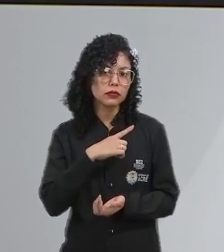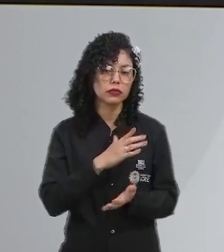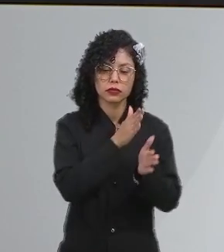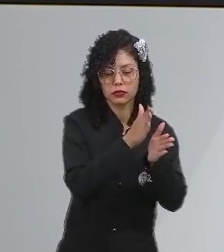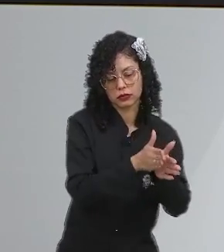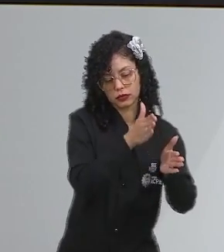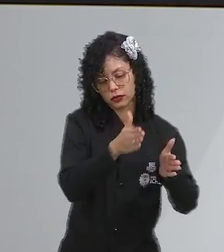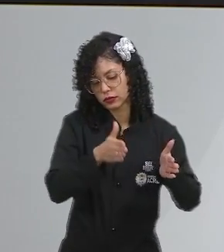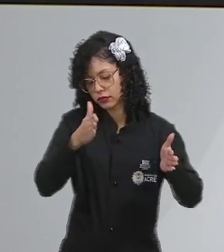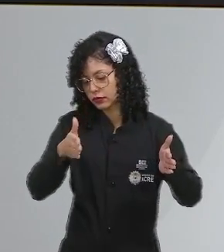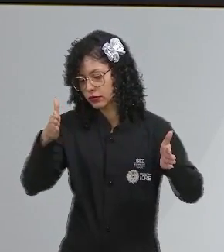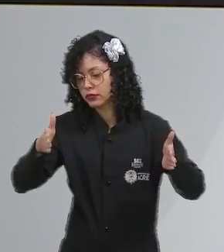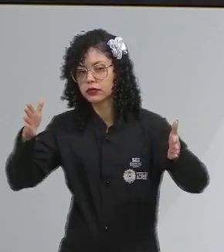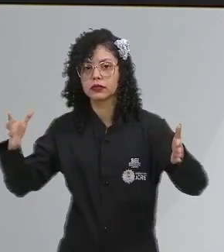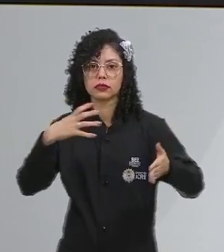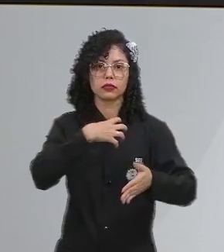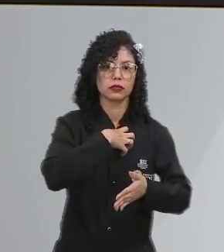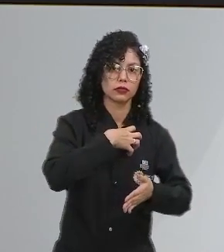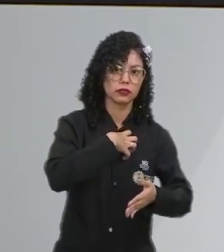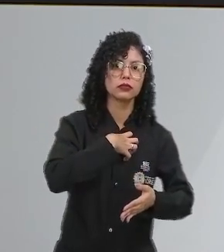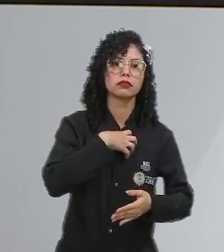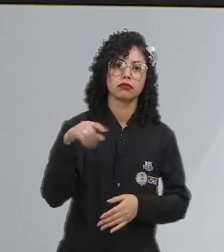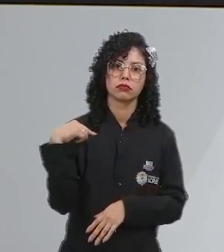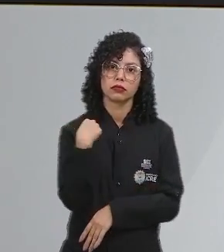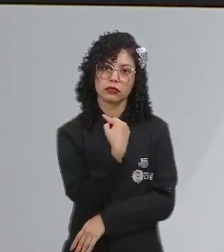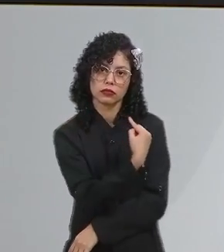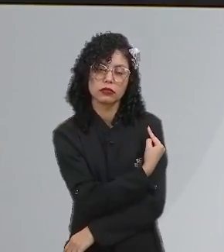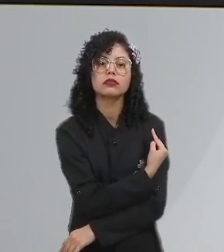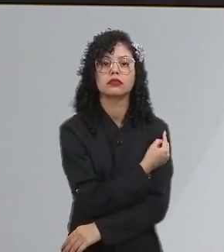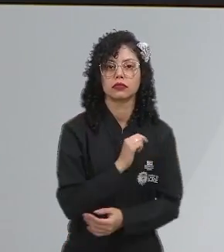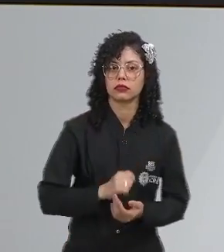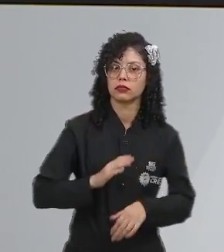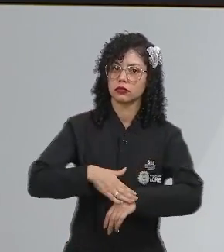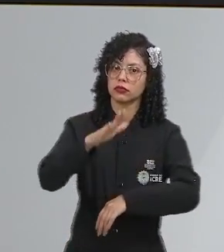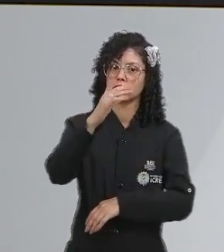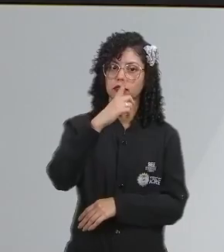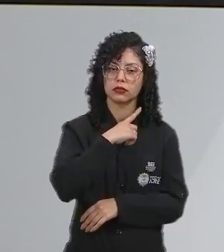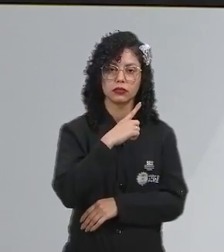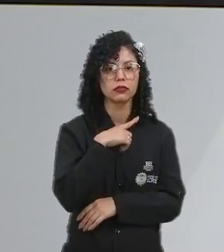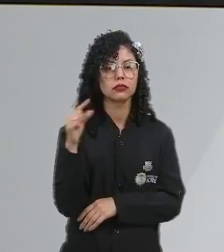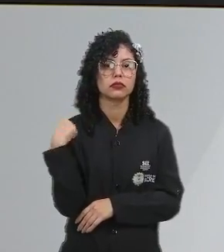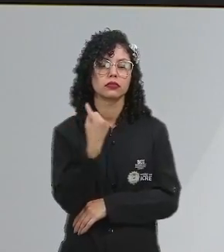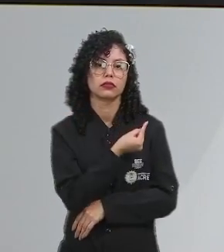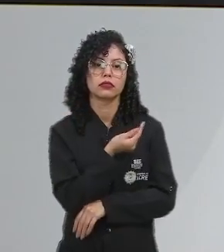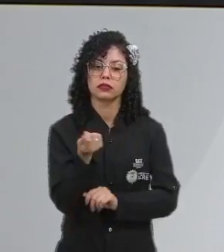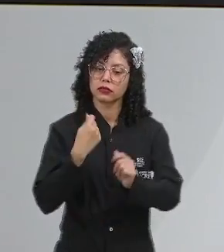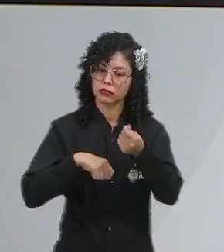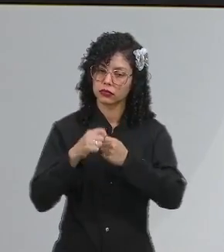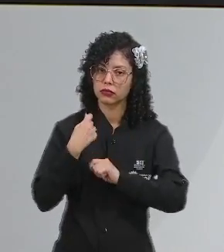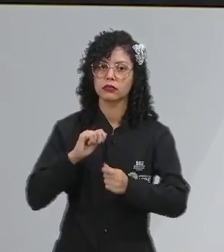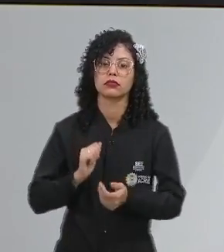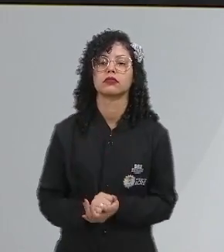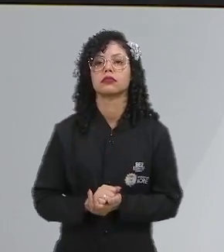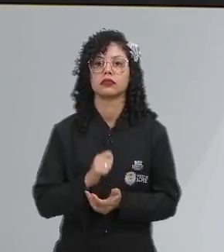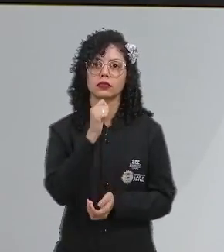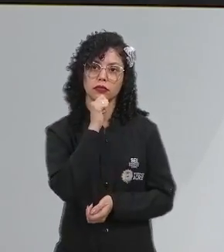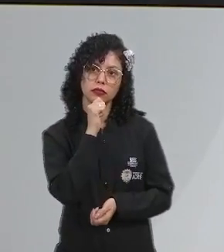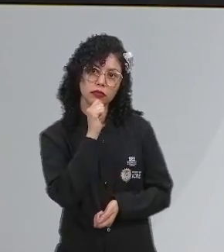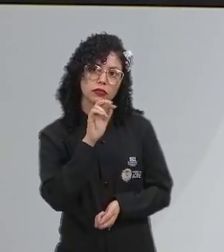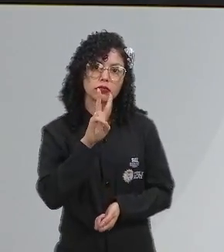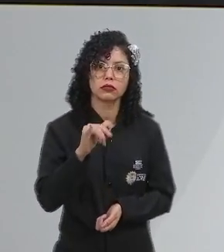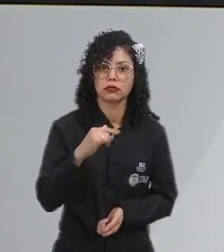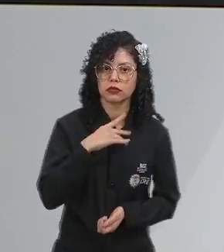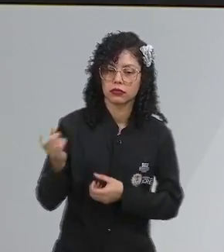série de momentos da nossa economia, né? Então, é o produto que mais tempo vai vigorar na nossa economia, vai subsidiar, inclusive,